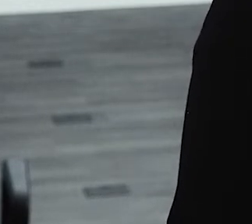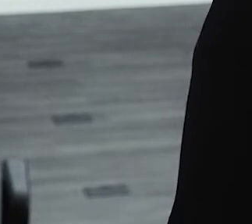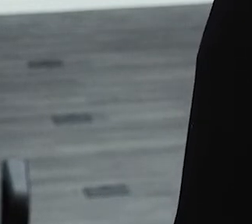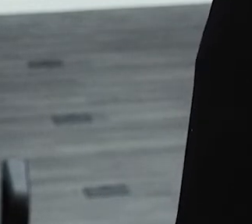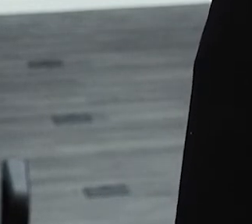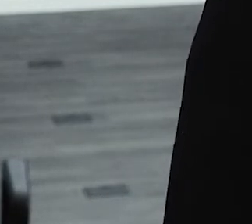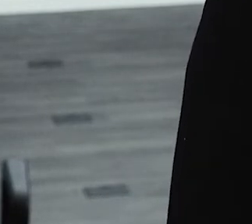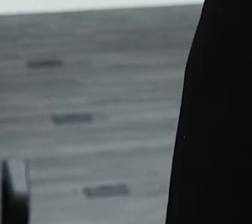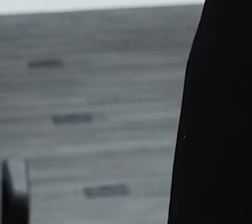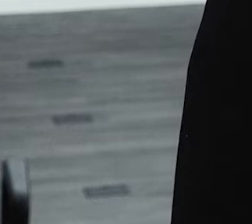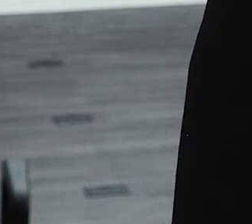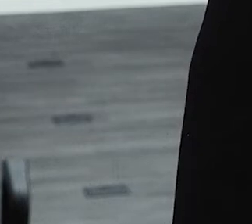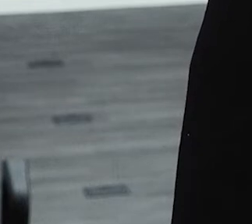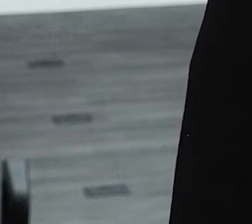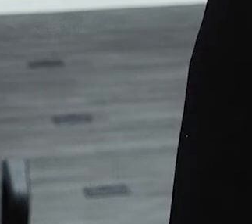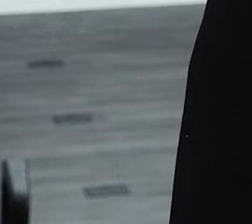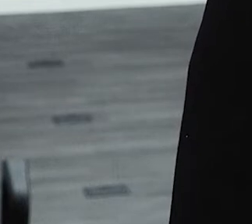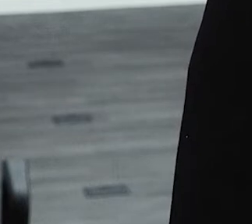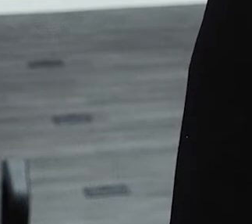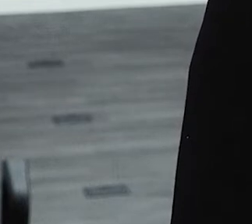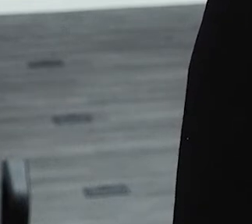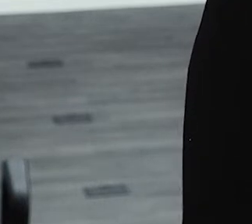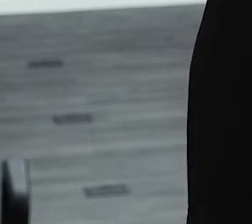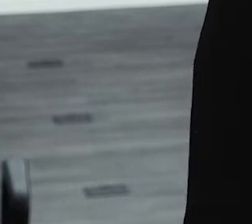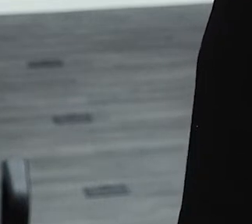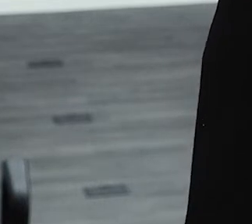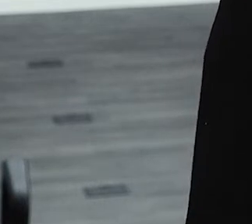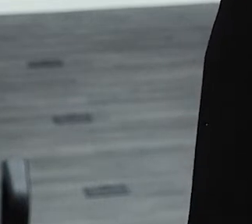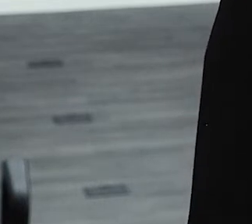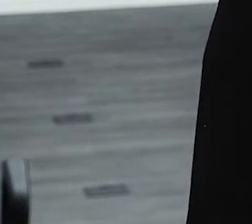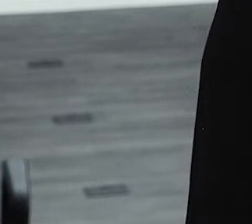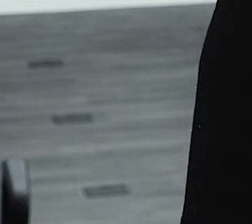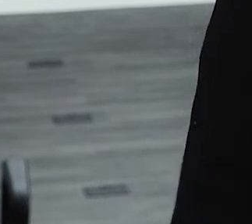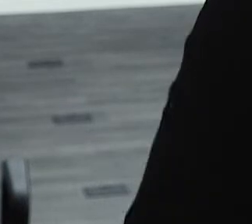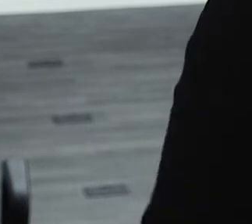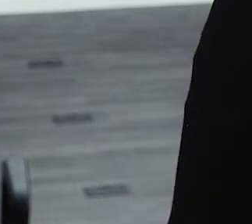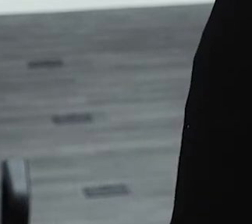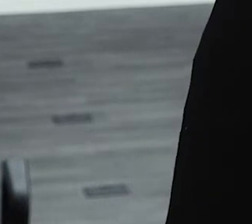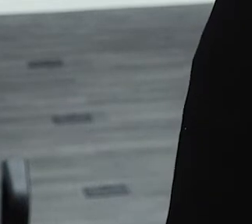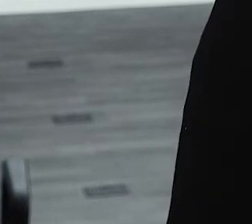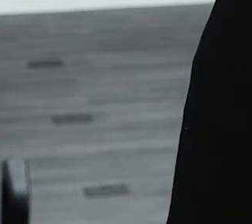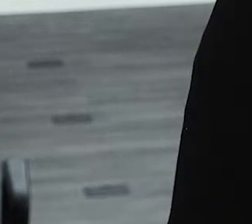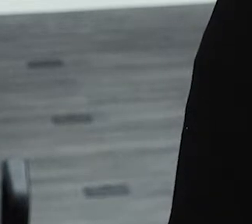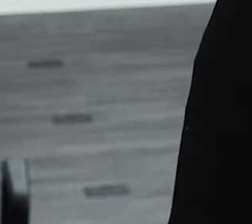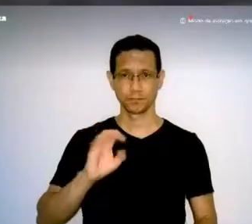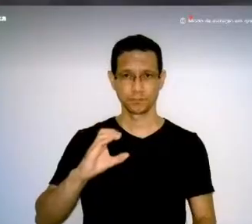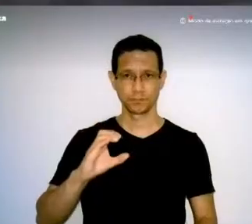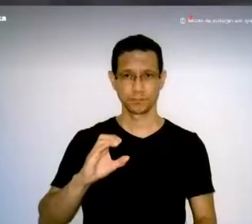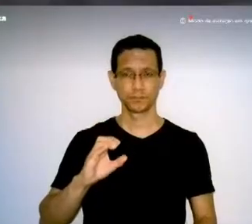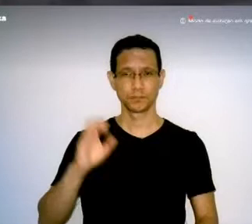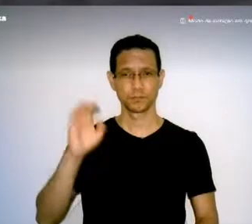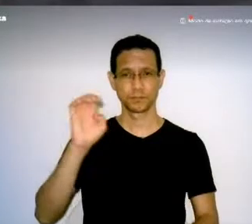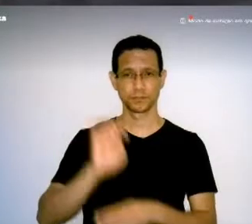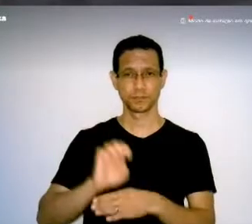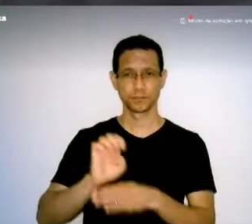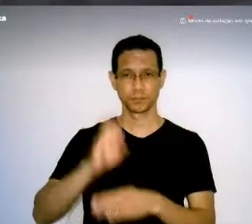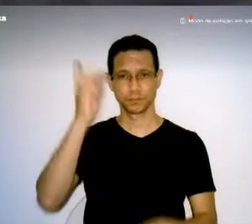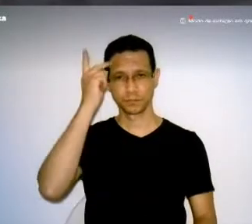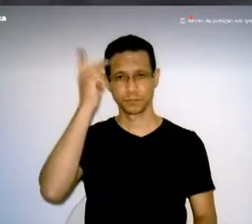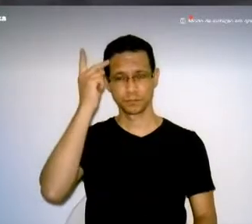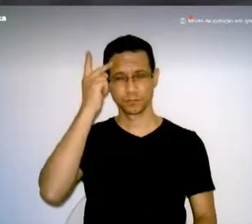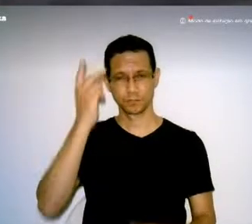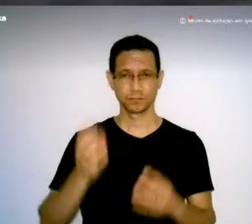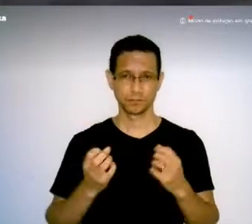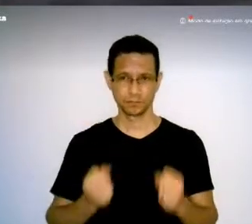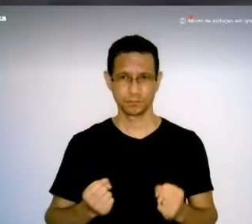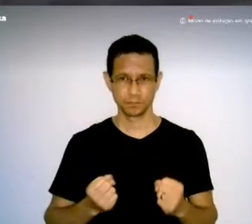unanimidade. Quer saber detalhes dessas votações? Vem aqui comigo no Sessão em Minutos. O parecer do Tribunal de Contas